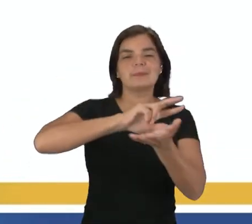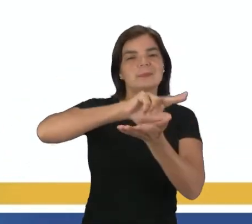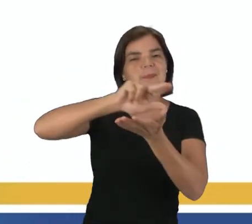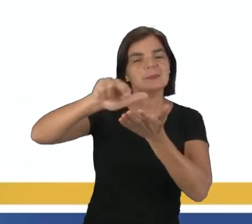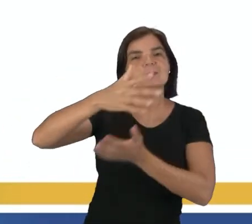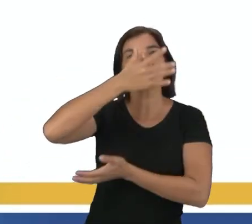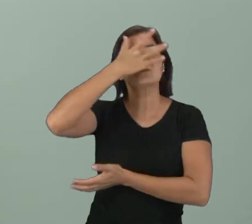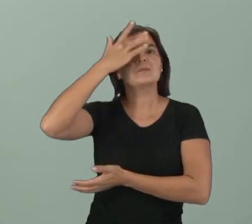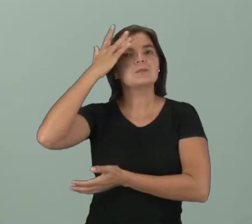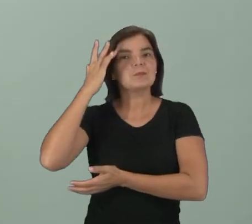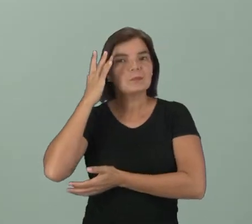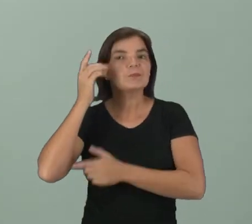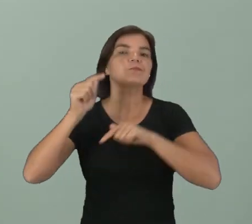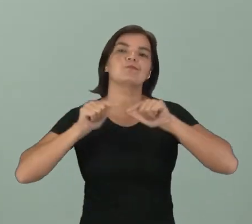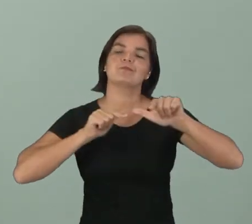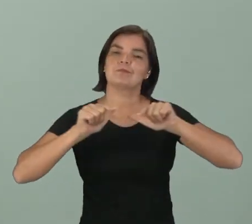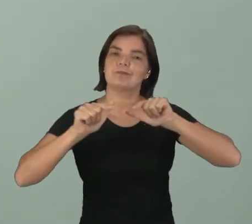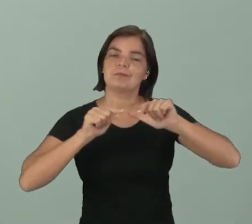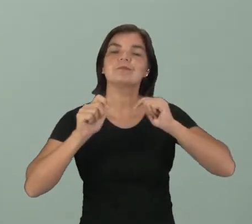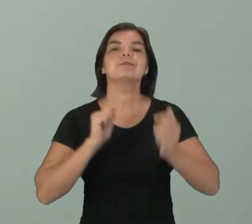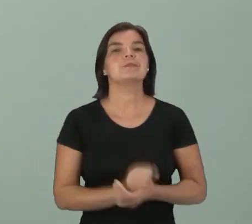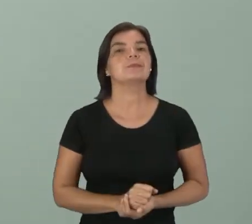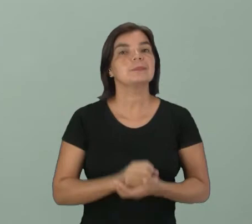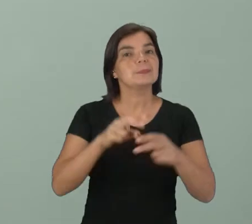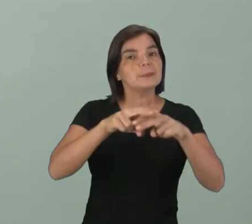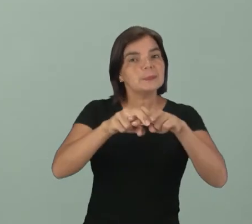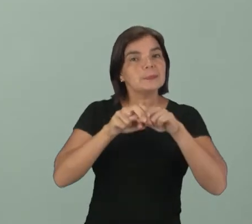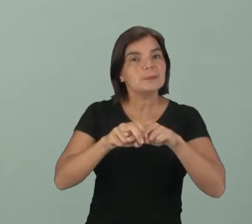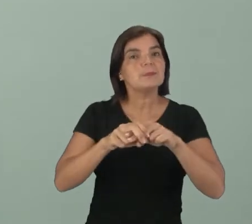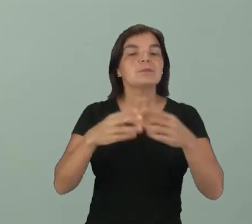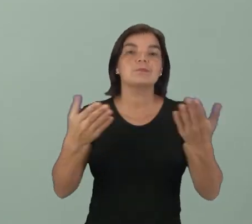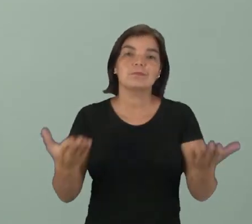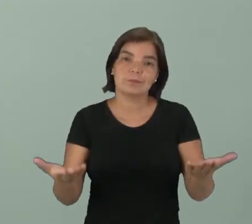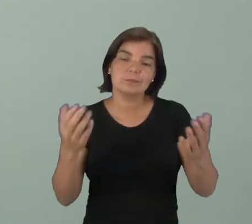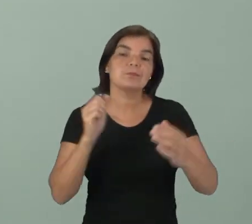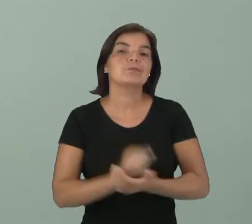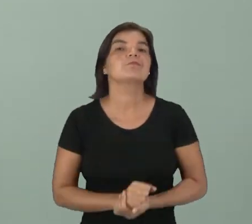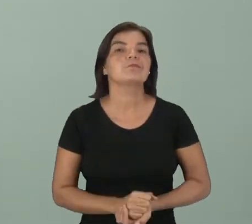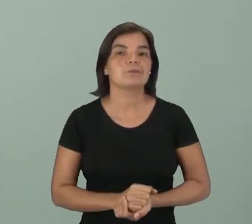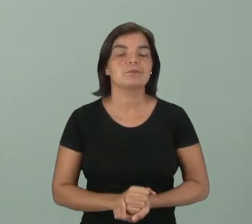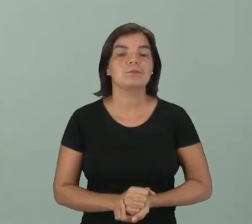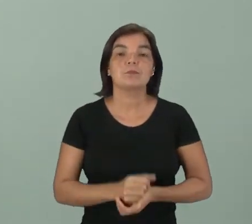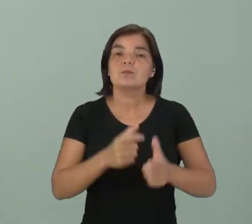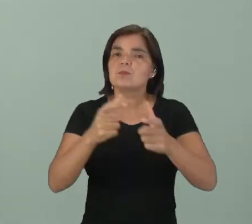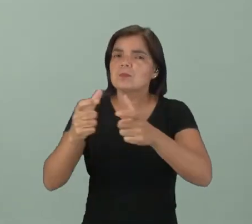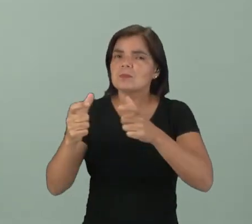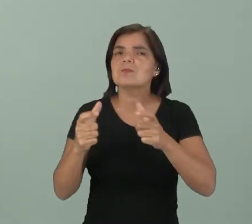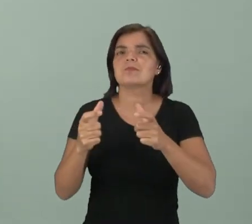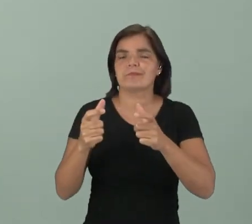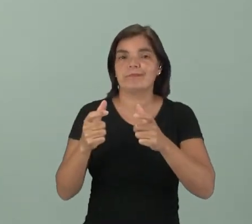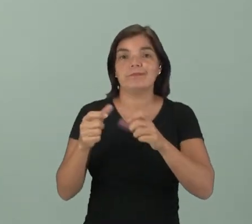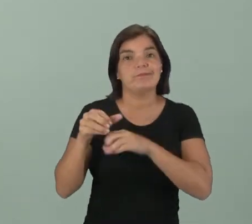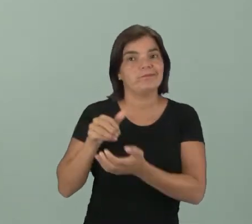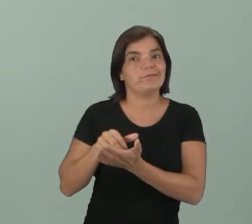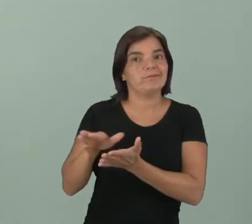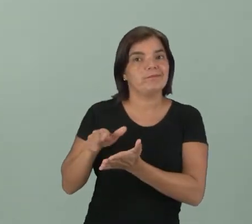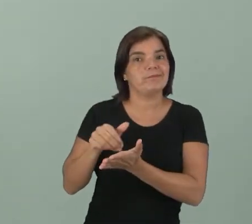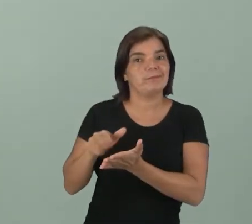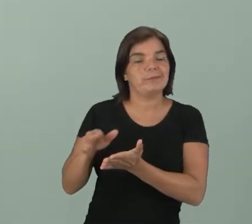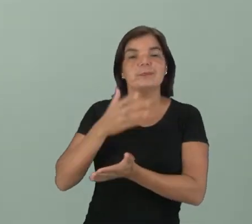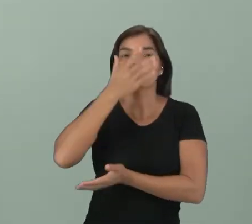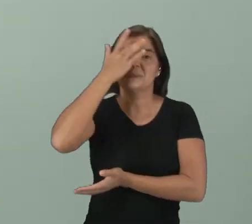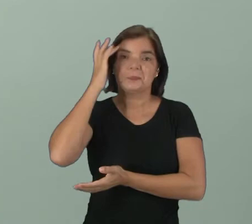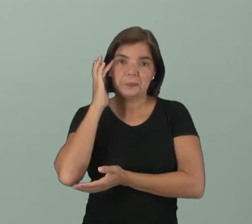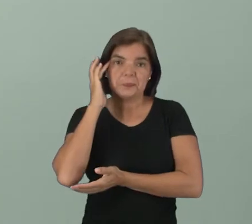vários postos de trabalho por isso é que se tornou então um ambiente repulsivo de